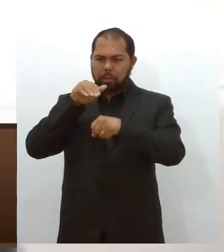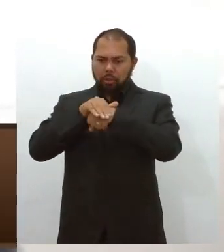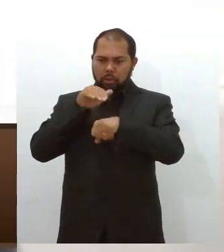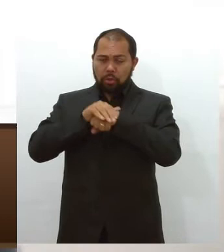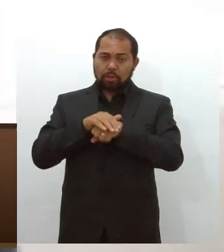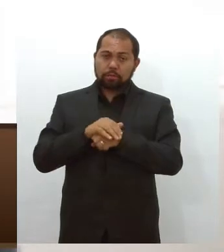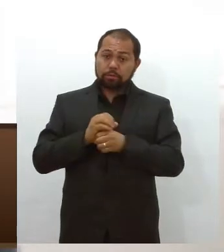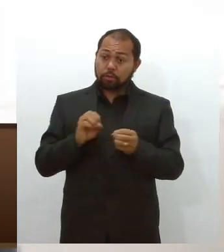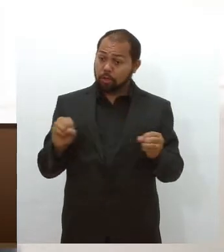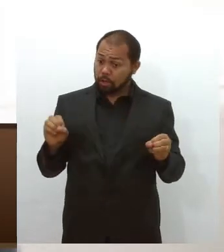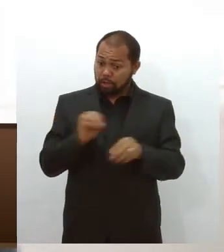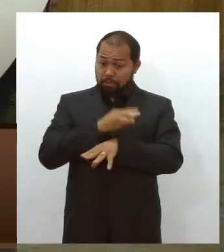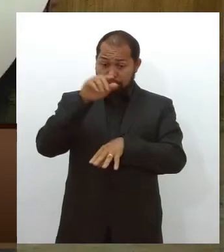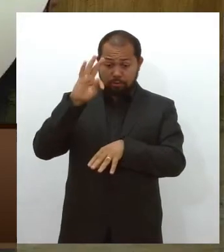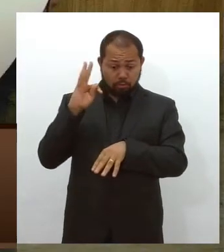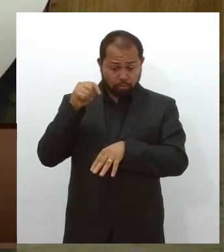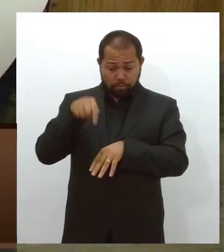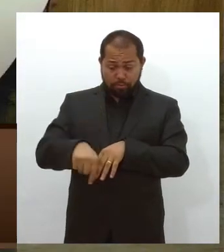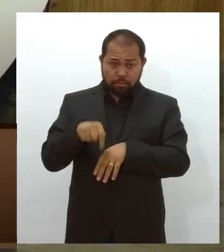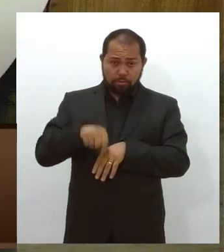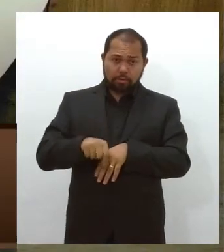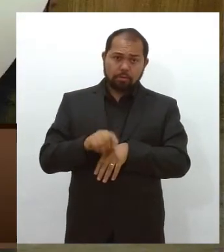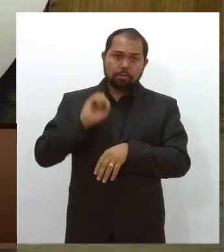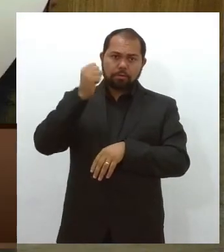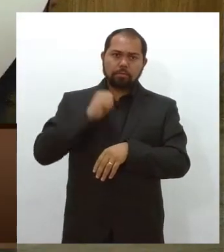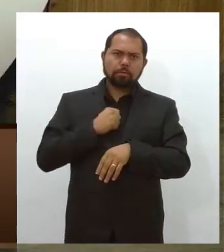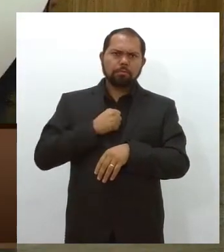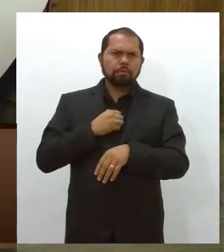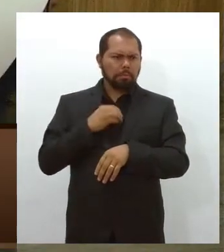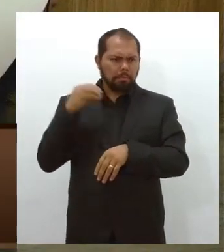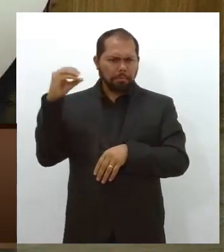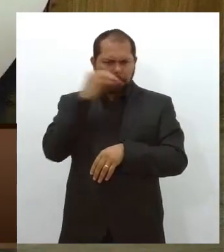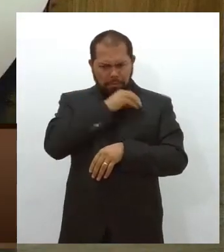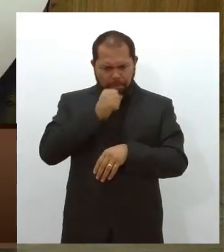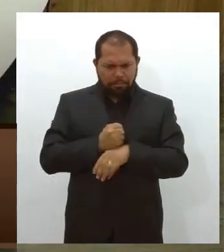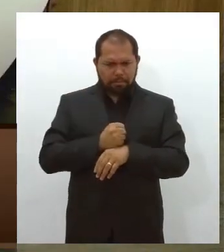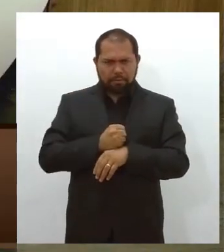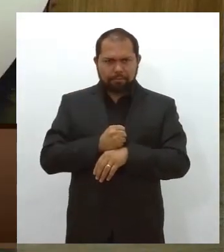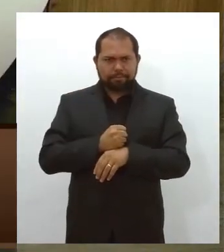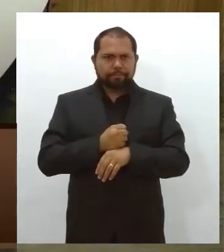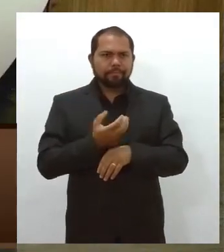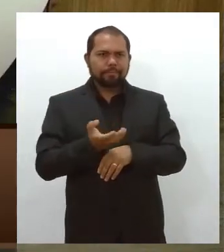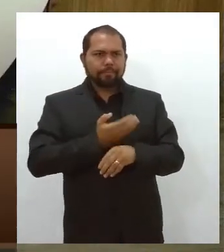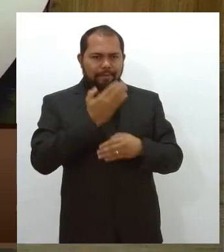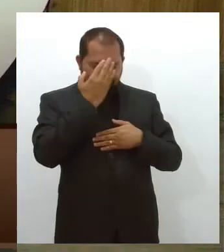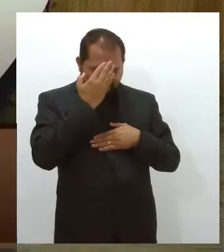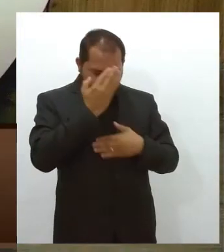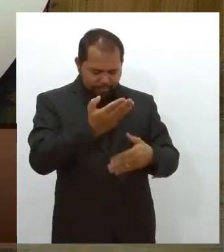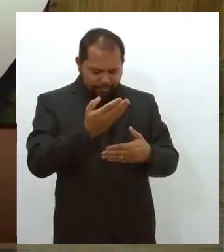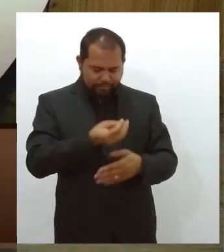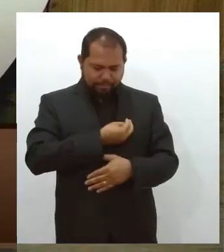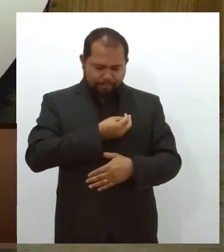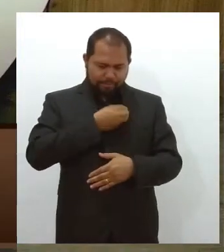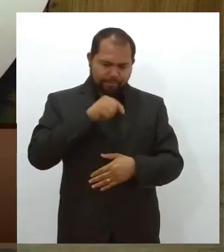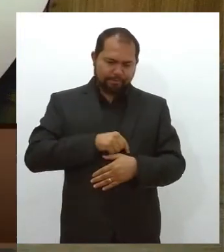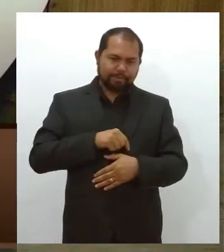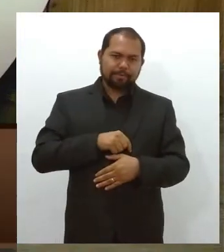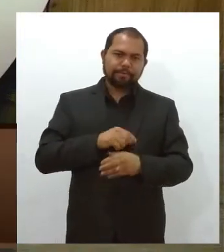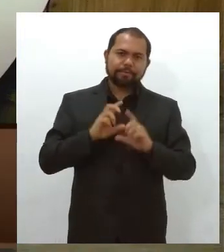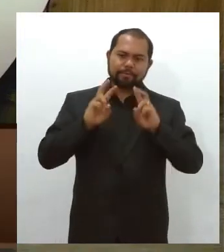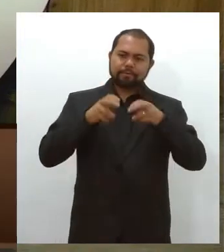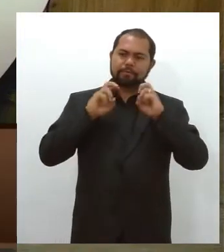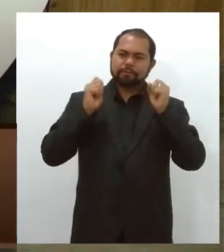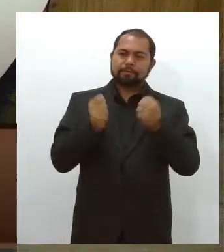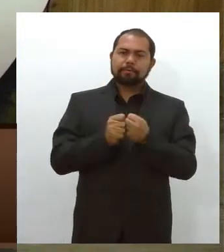Sergipe. Bem rápido, né? Marcelo Gerard, agradecer por sua participação aqui no Além da Pauta mais uma vez. Muitíssimo obrigada. Bom trabalho aí